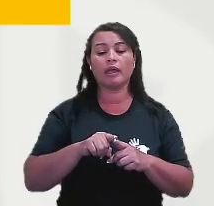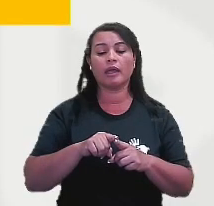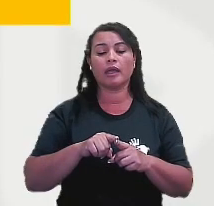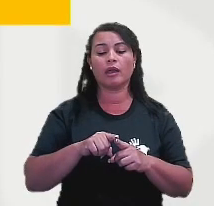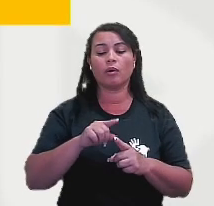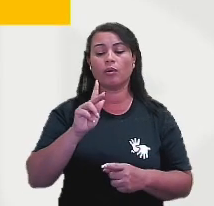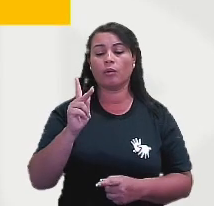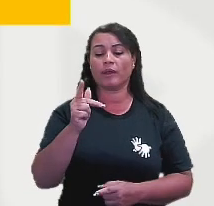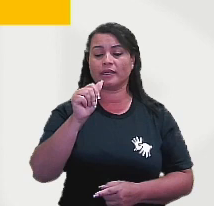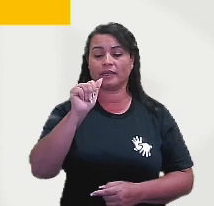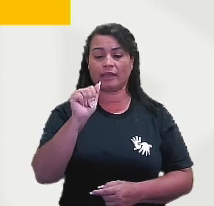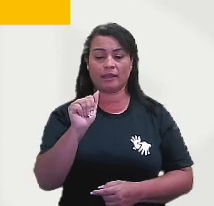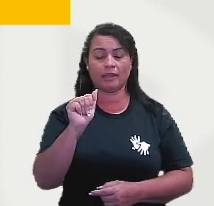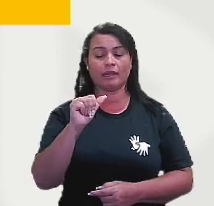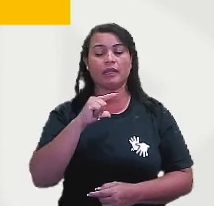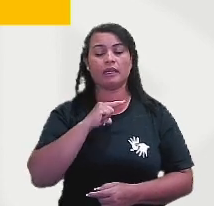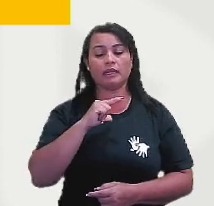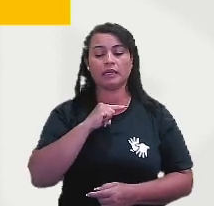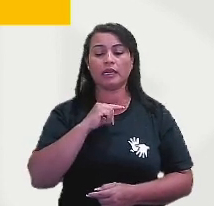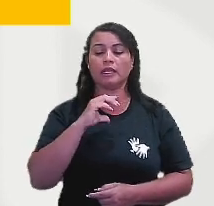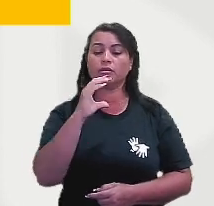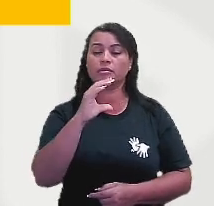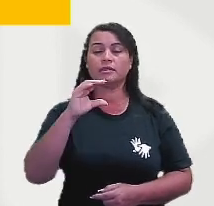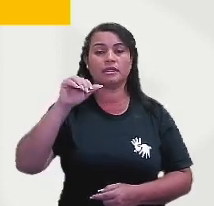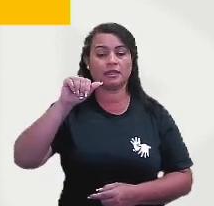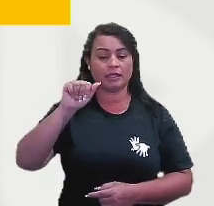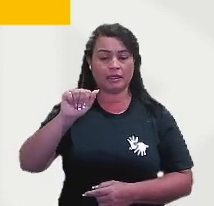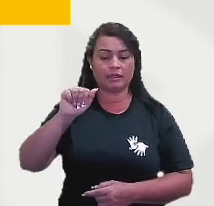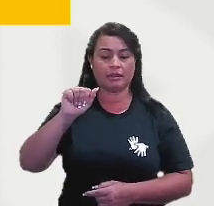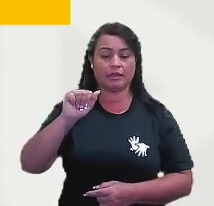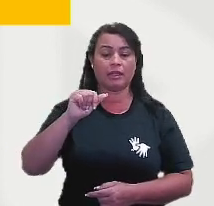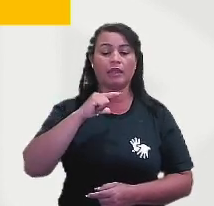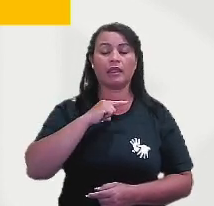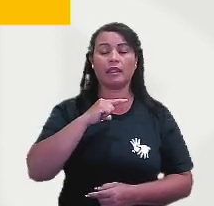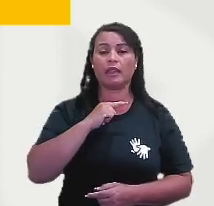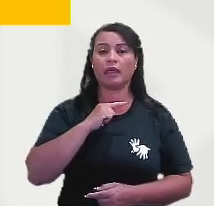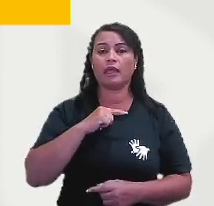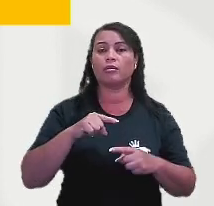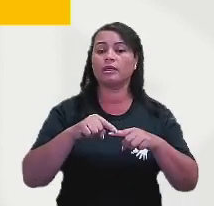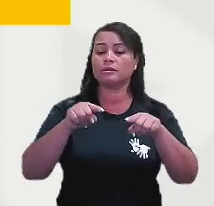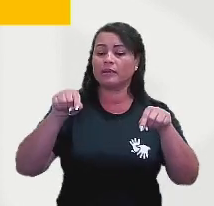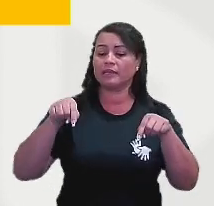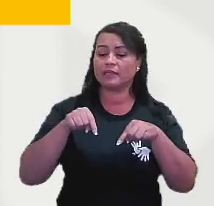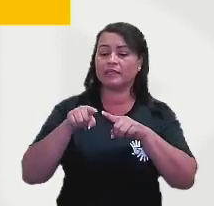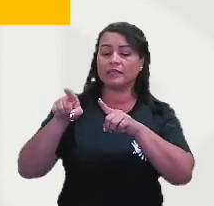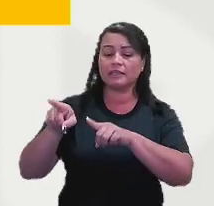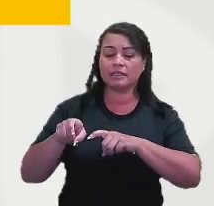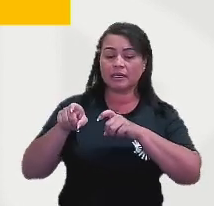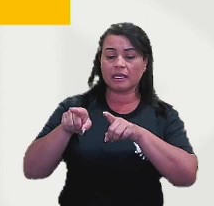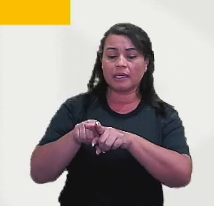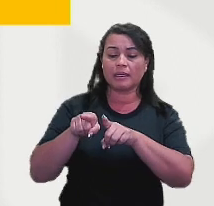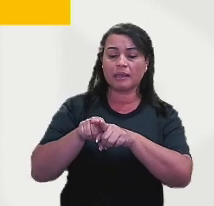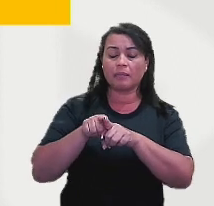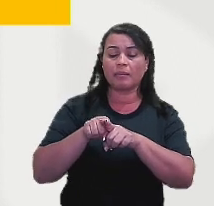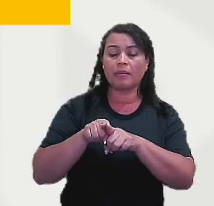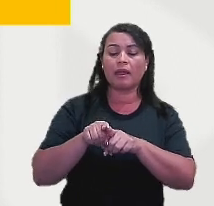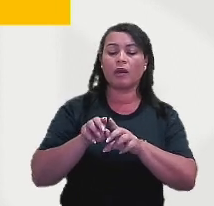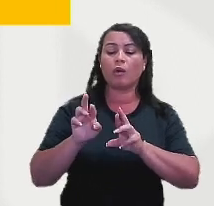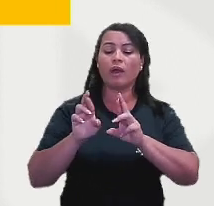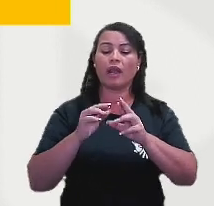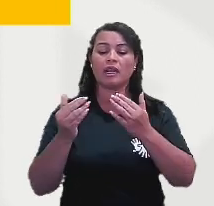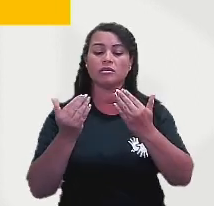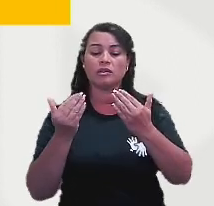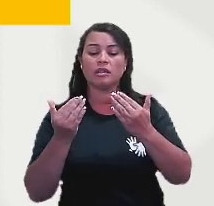o hectare, e um submúltiplo, o centiare. As unidades de medidas agrárias se relacionam com as unidades de medidas